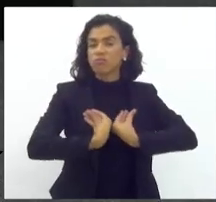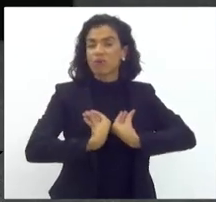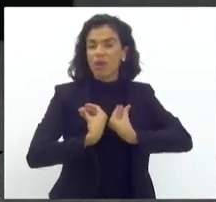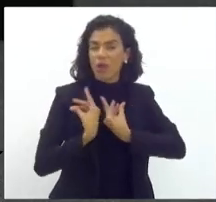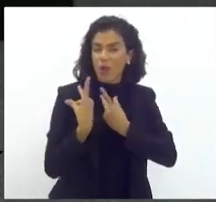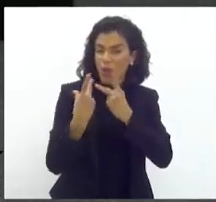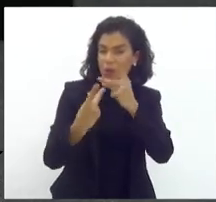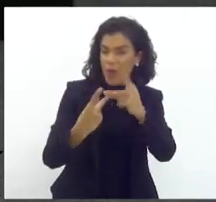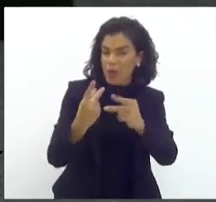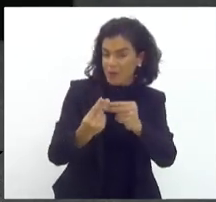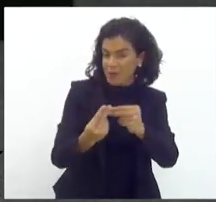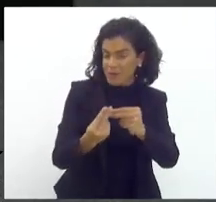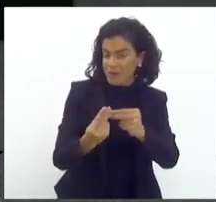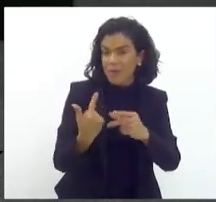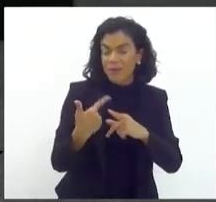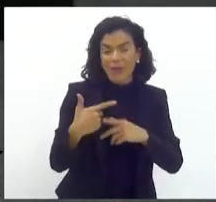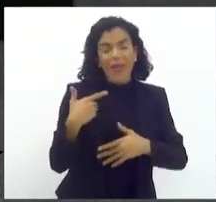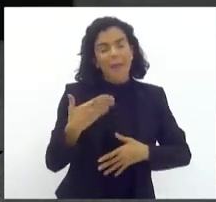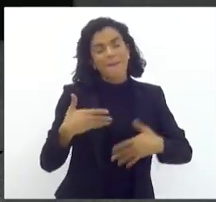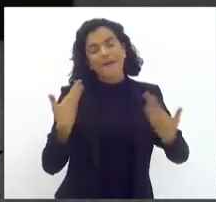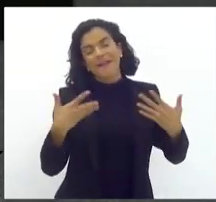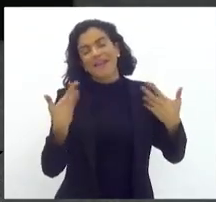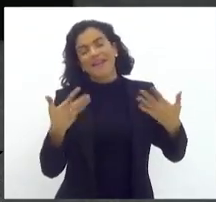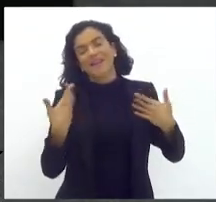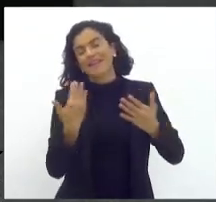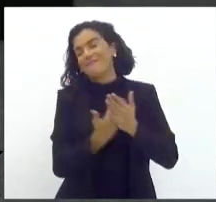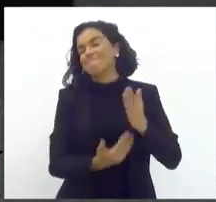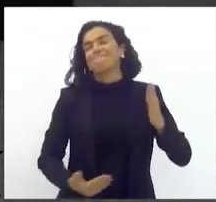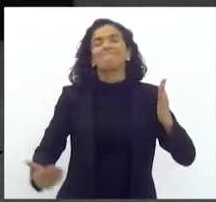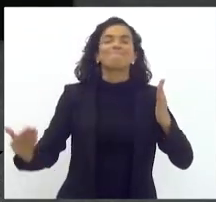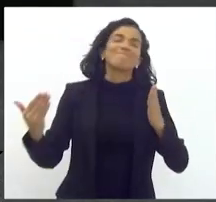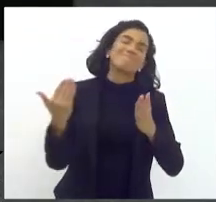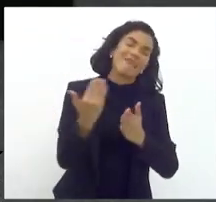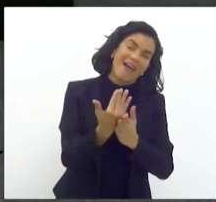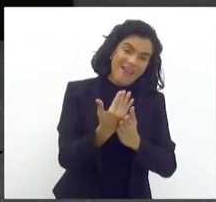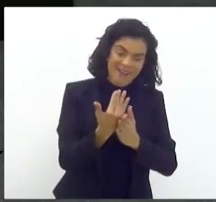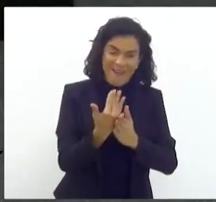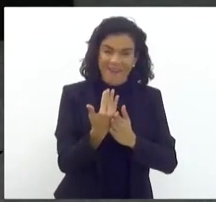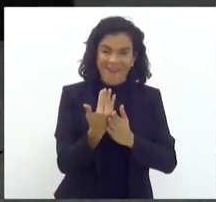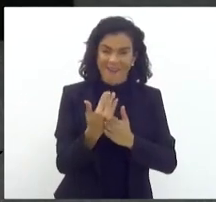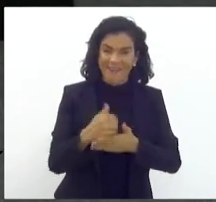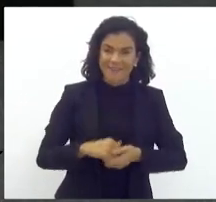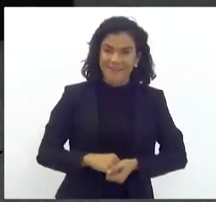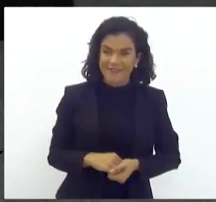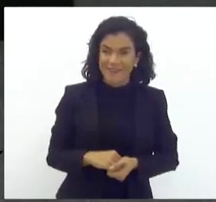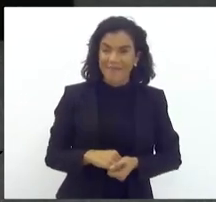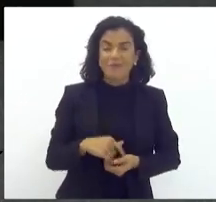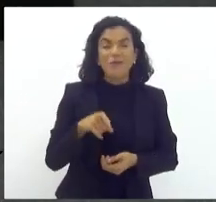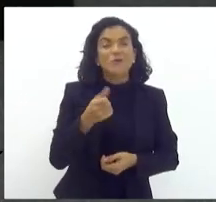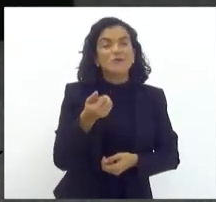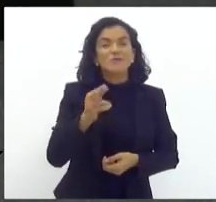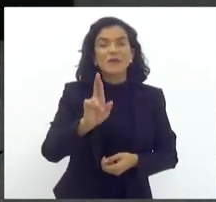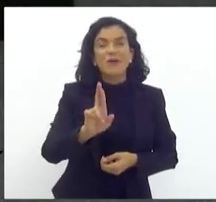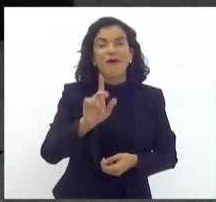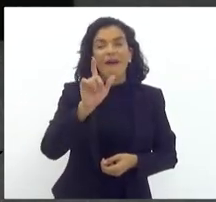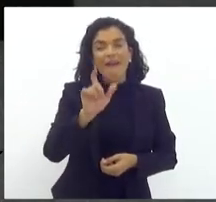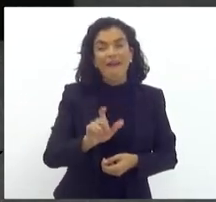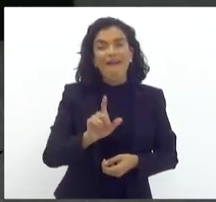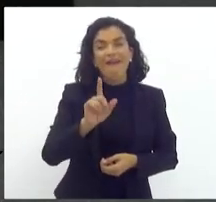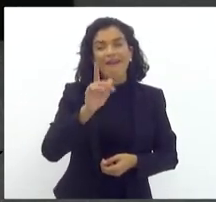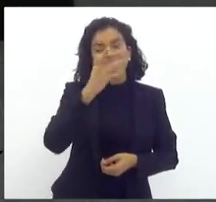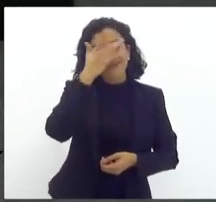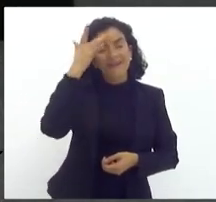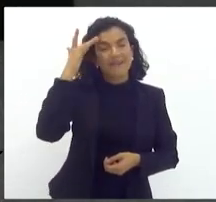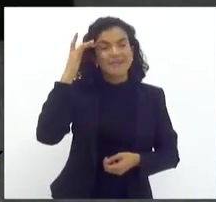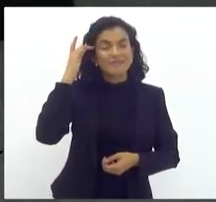eu li presenciei E aí a minha alegria seria ainda mais Ampla e restrita vossa excelência é um daqueles que eu digo